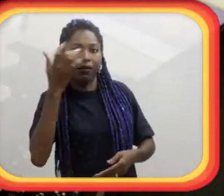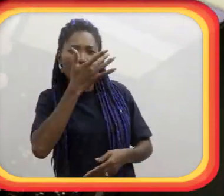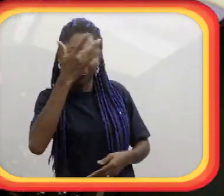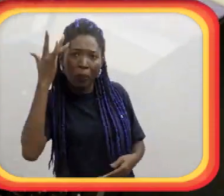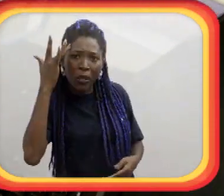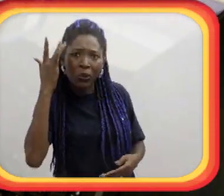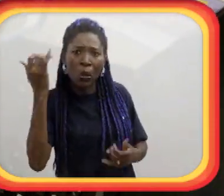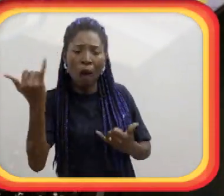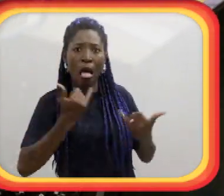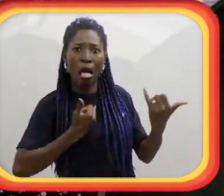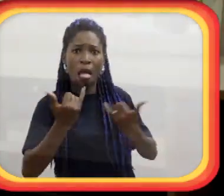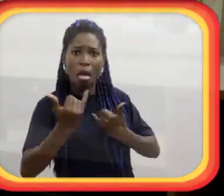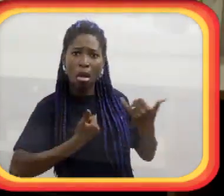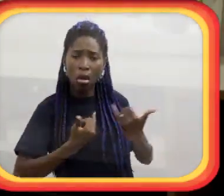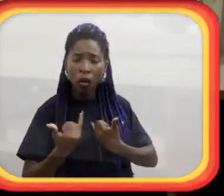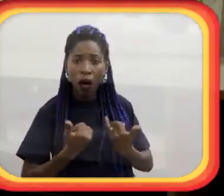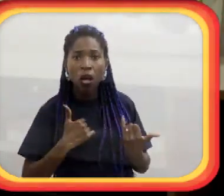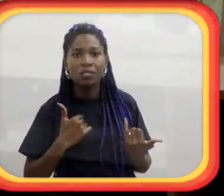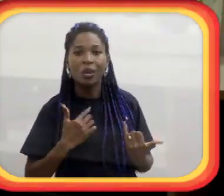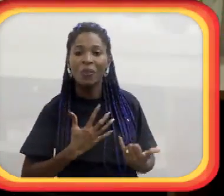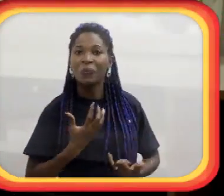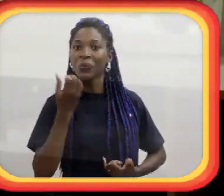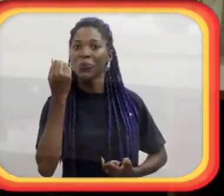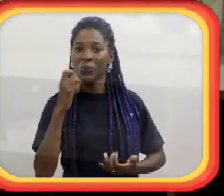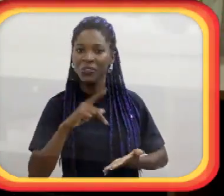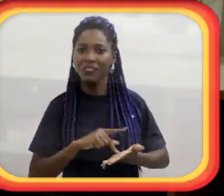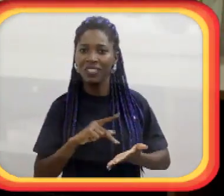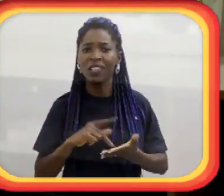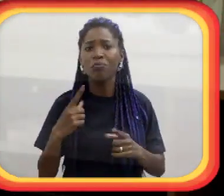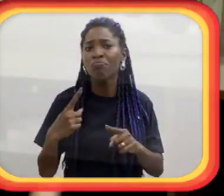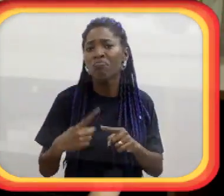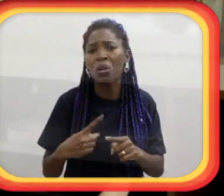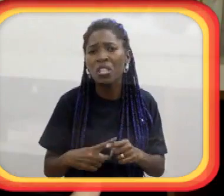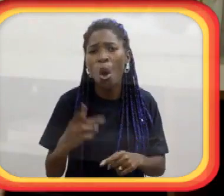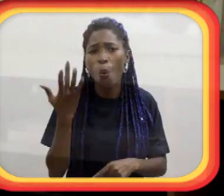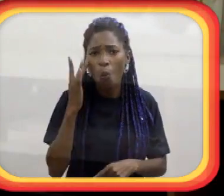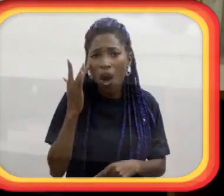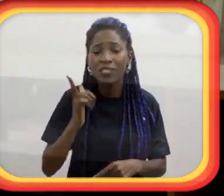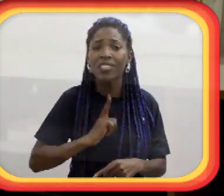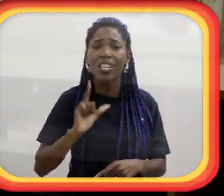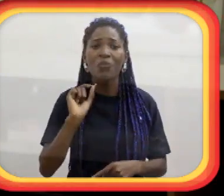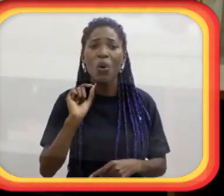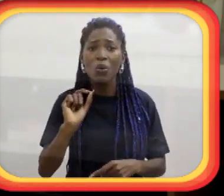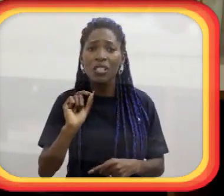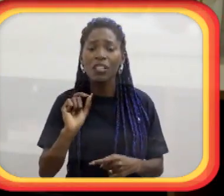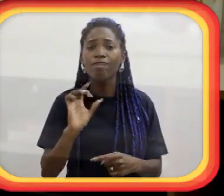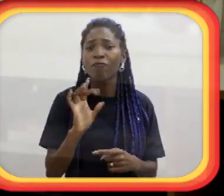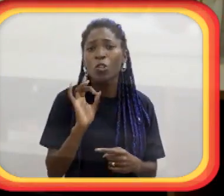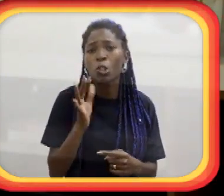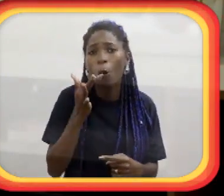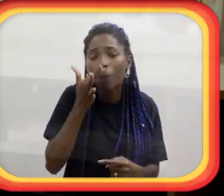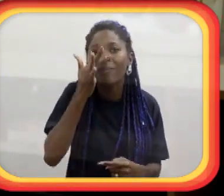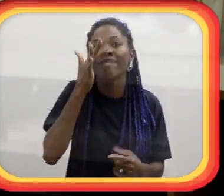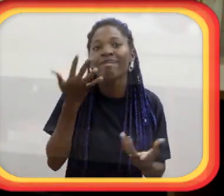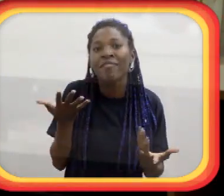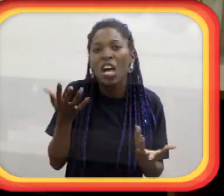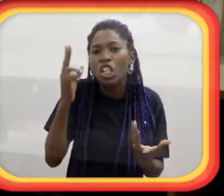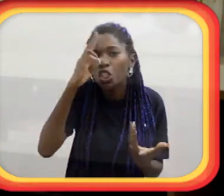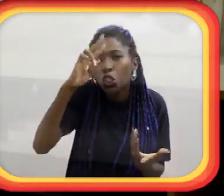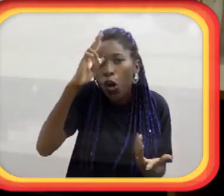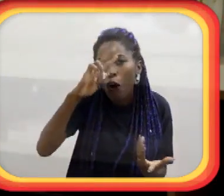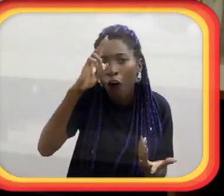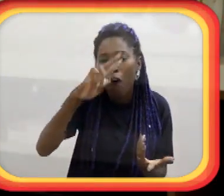as reações das pessoas foram muito surpreendentes, porque acho que teve uma identificação, não tanto com